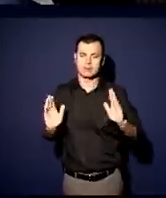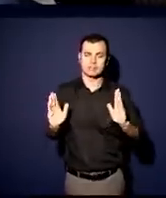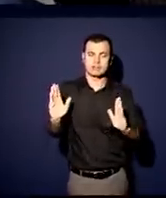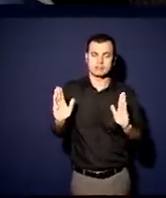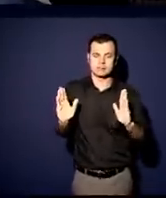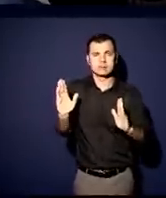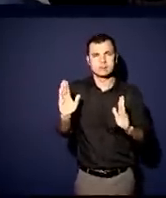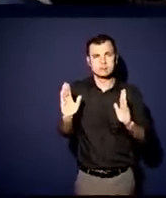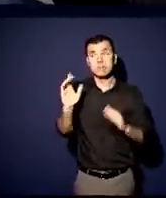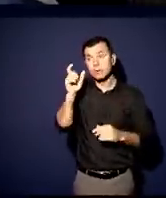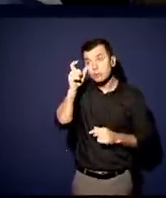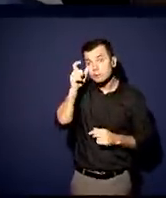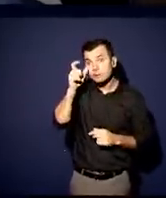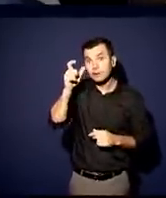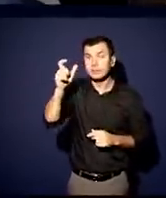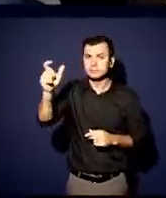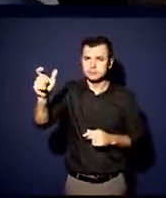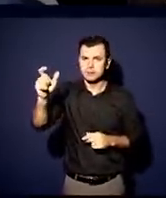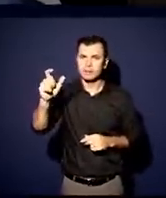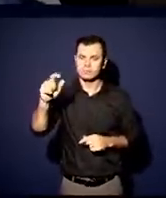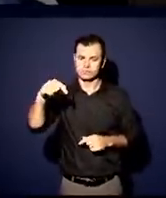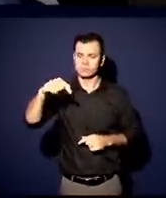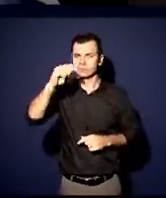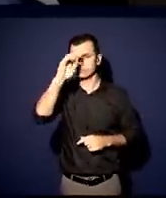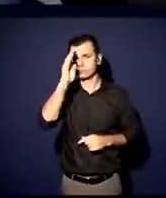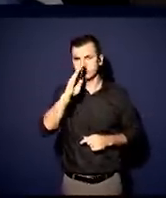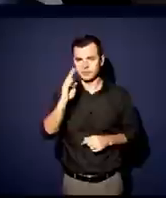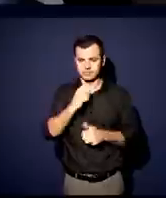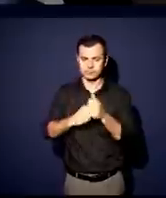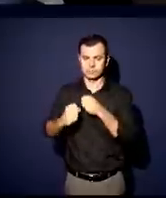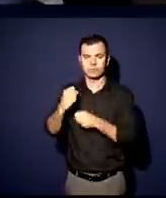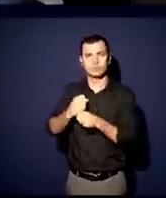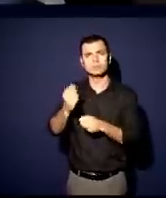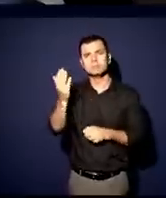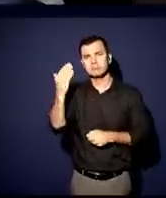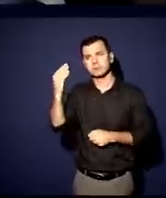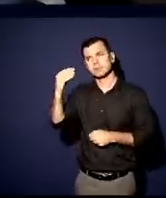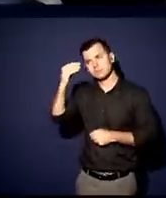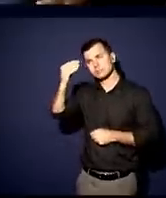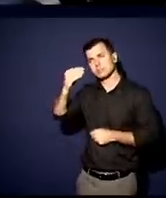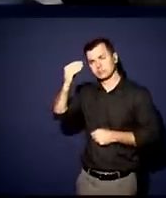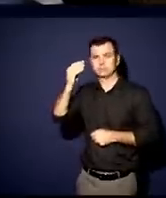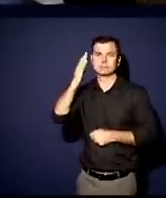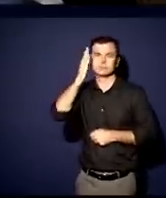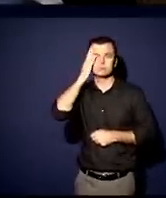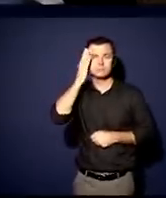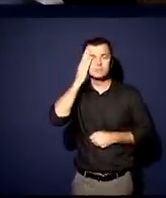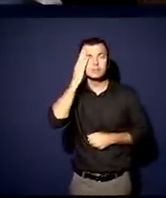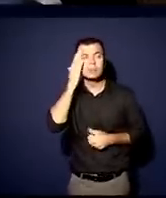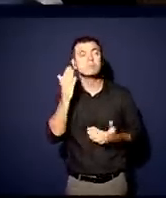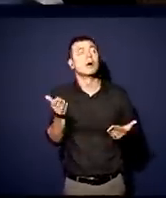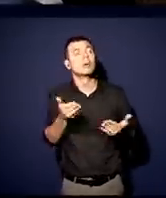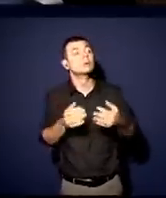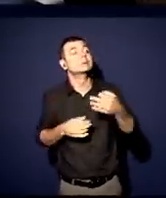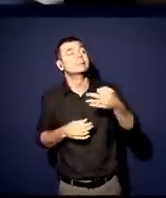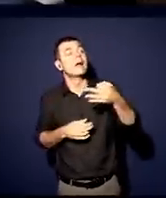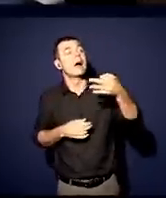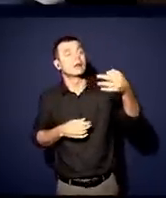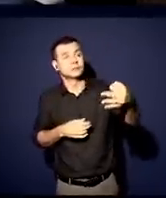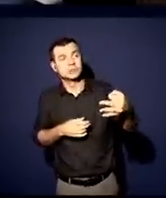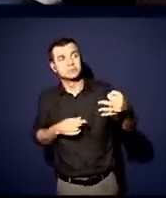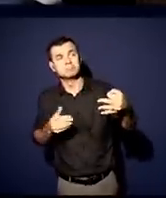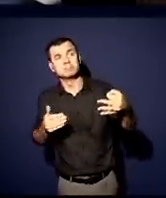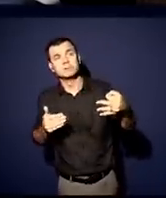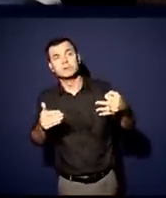modo, todos capturamos bem pela nossa experiência brasileira no ano passado, como é que você está vendo esse ponto que nós chegamos, esse